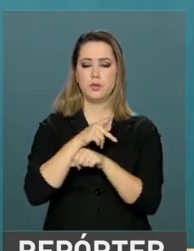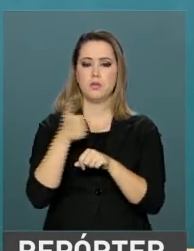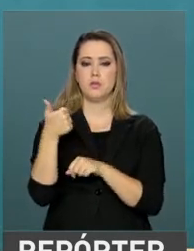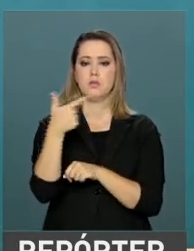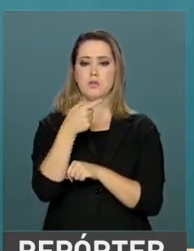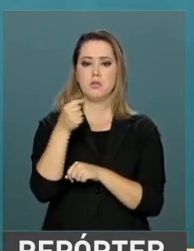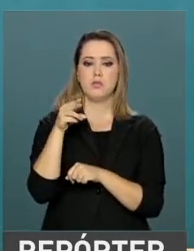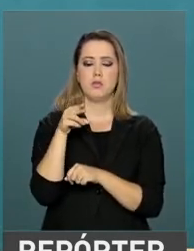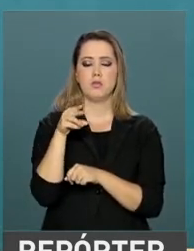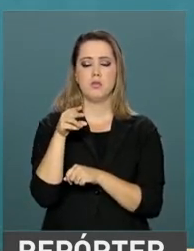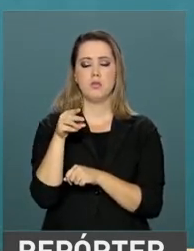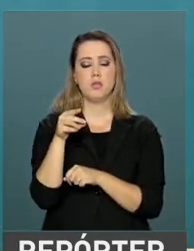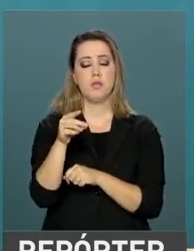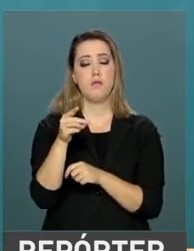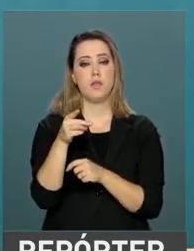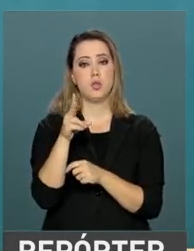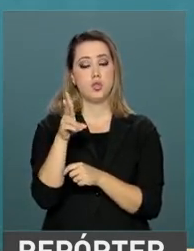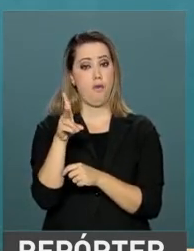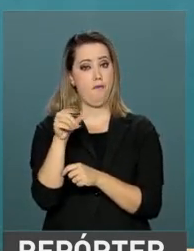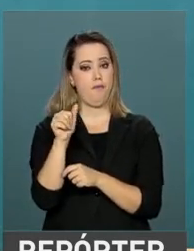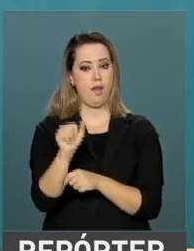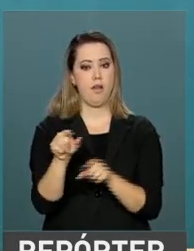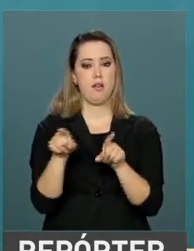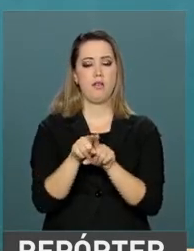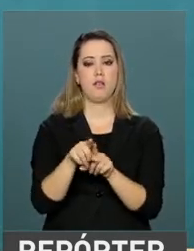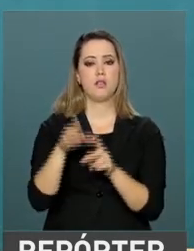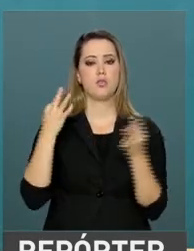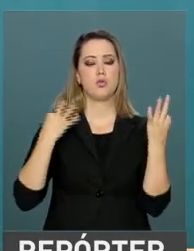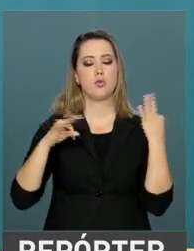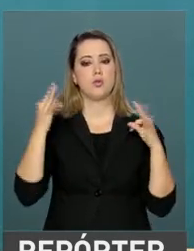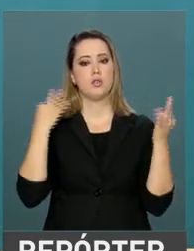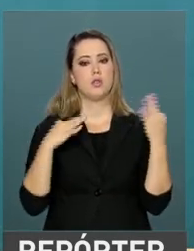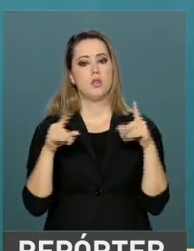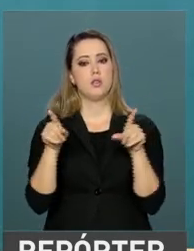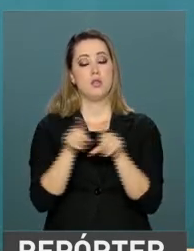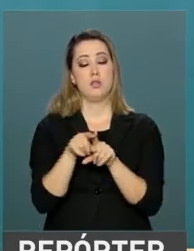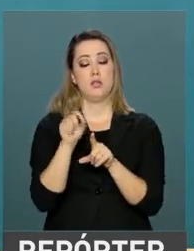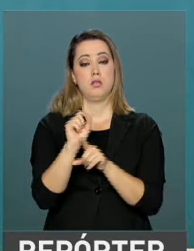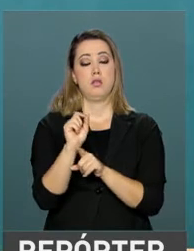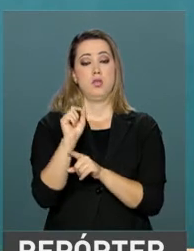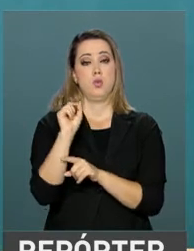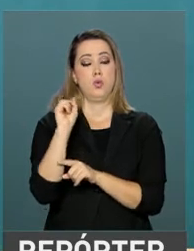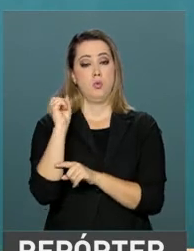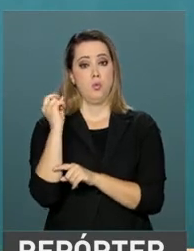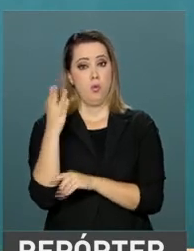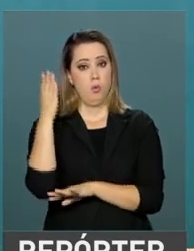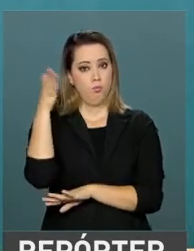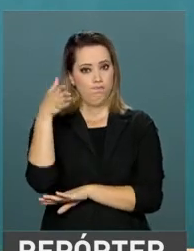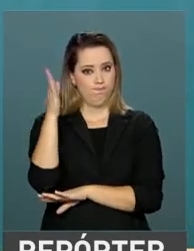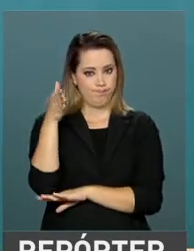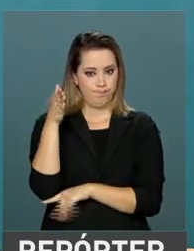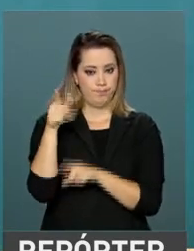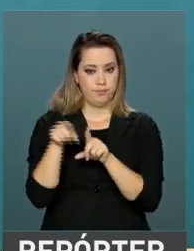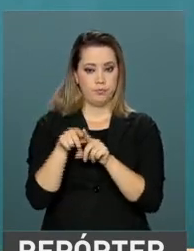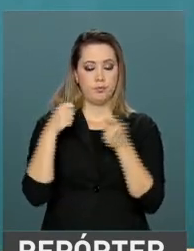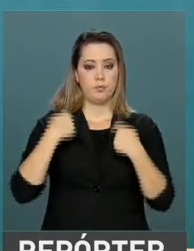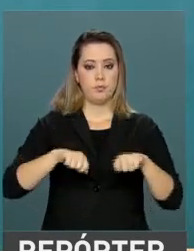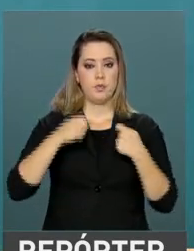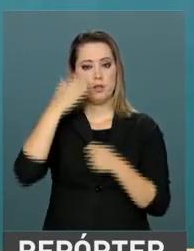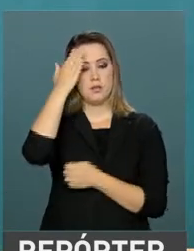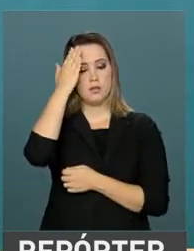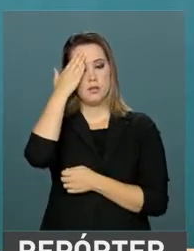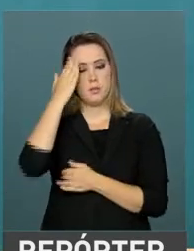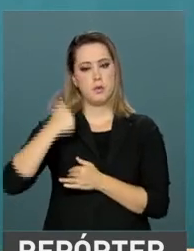estudantes de turismo de faculdades públicas e particulares mas os interessados devem atender a alguns pré-requisitos como ter